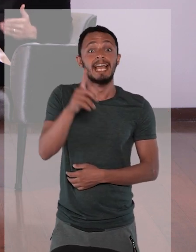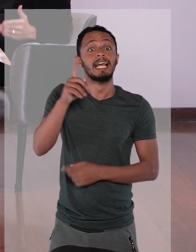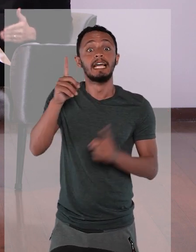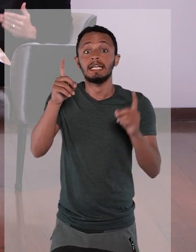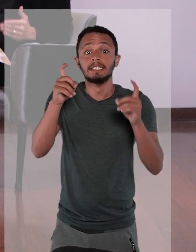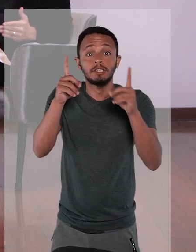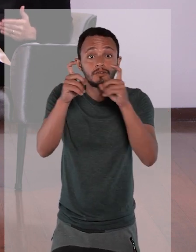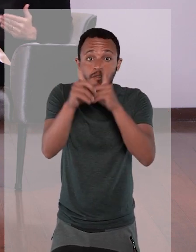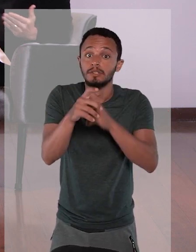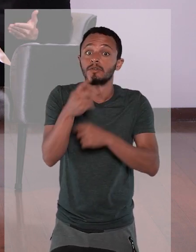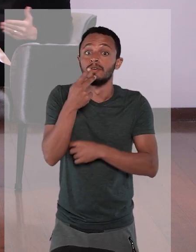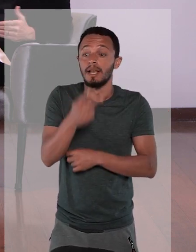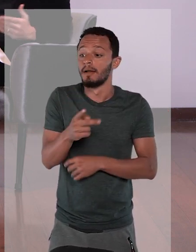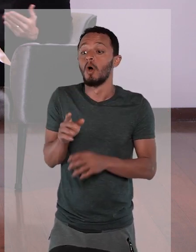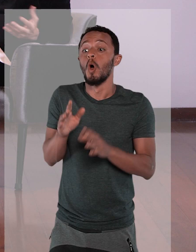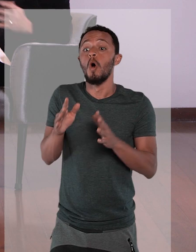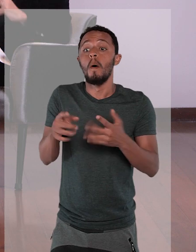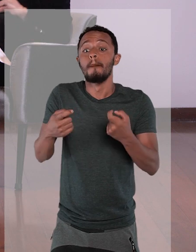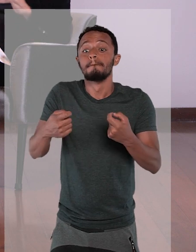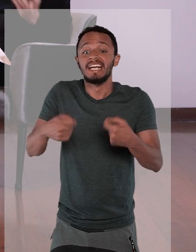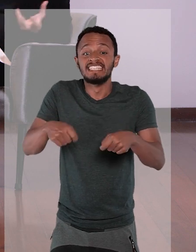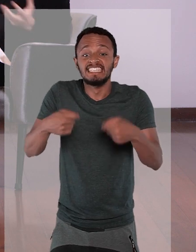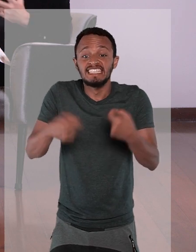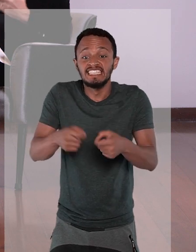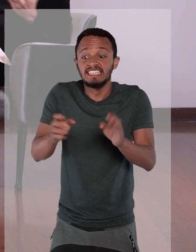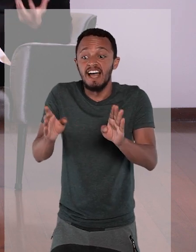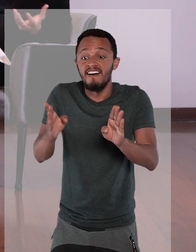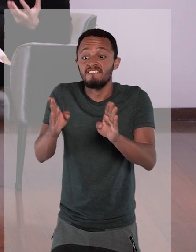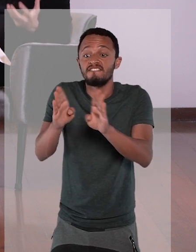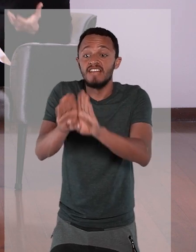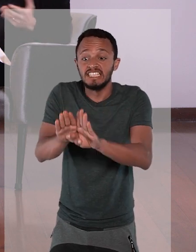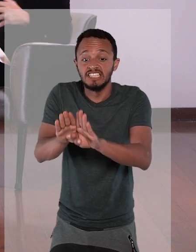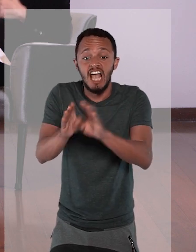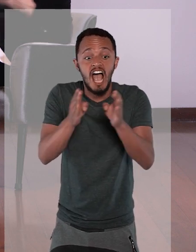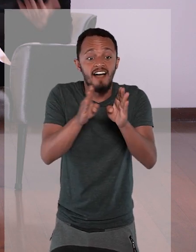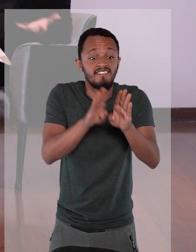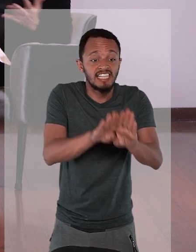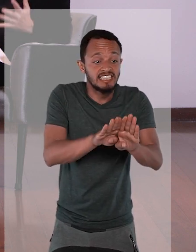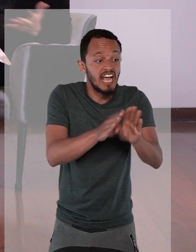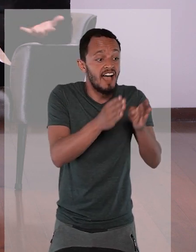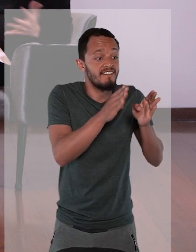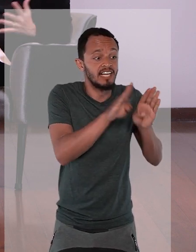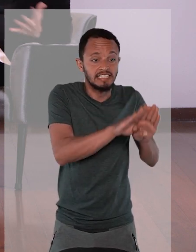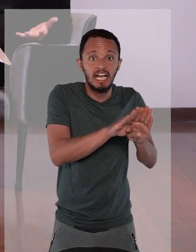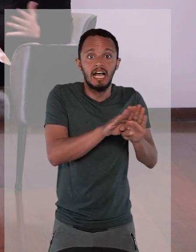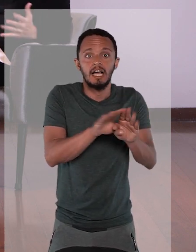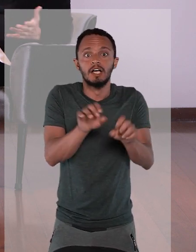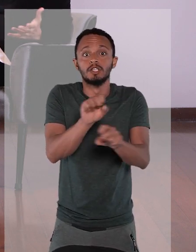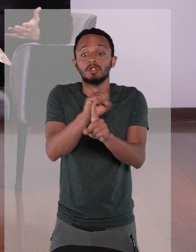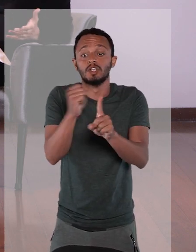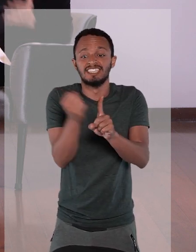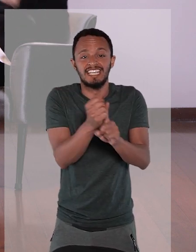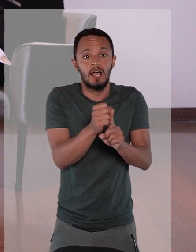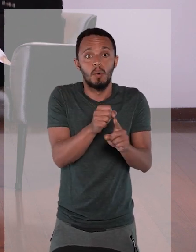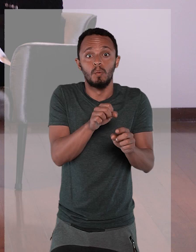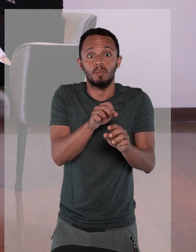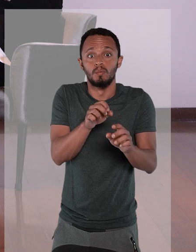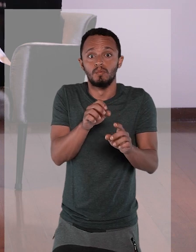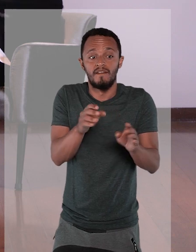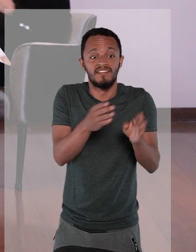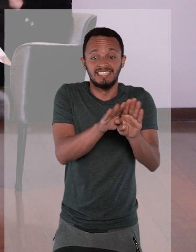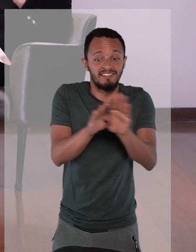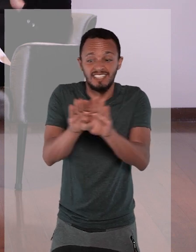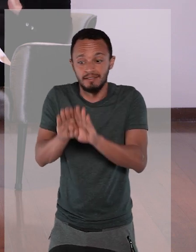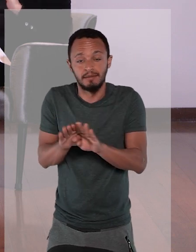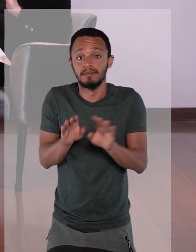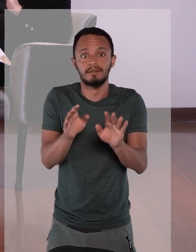fechamento, de redução de mobilidade social. Nós não tivemos lockdown aqui. Lockdown é o que a